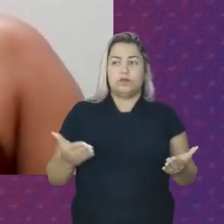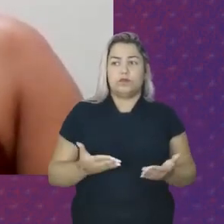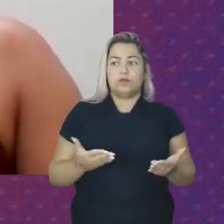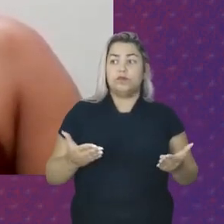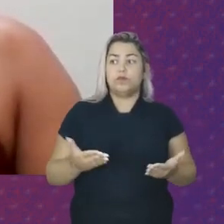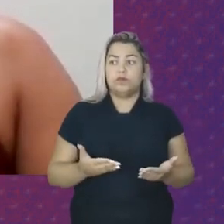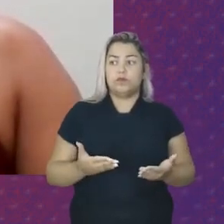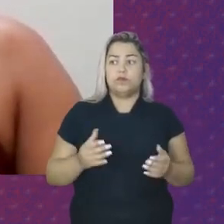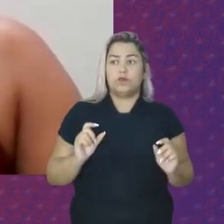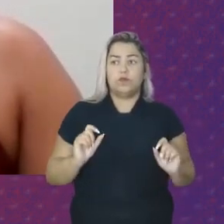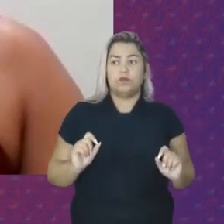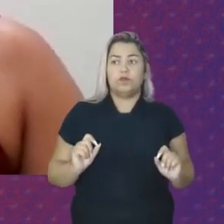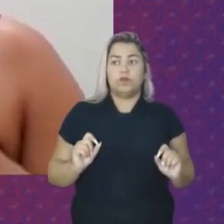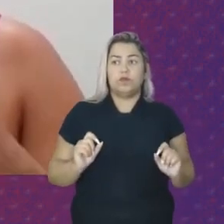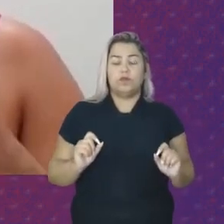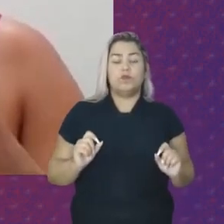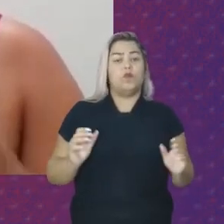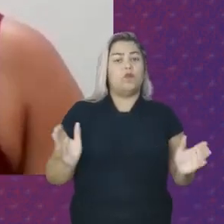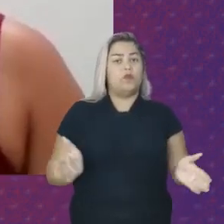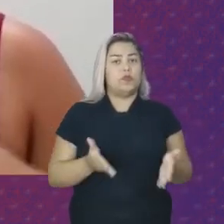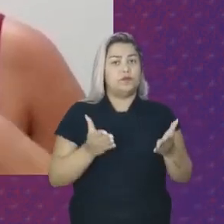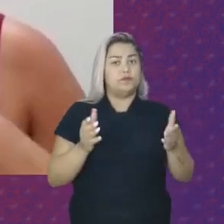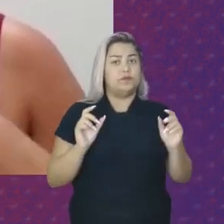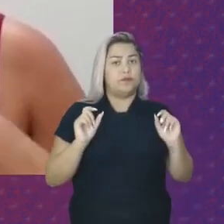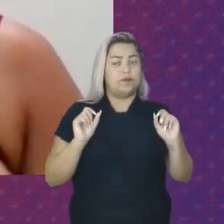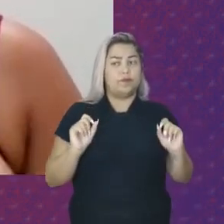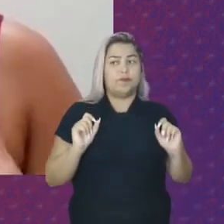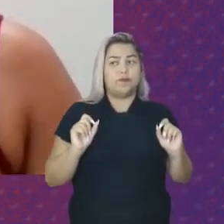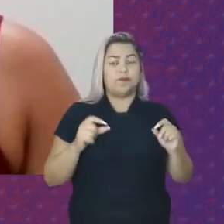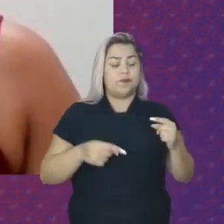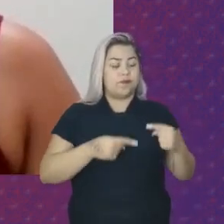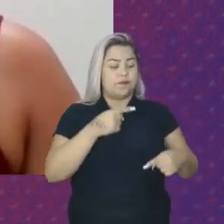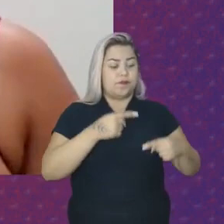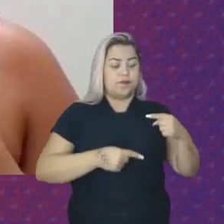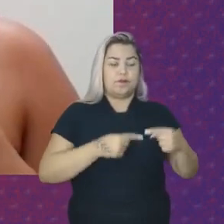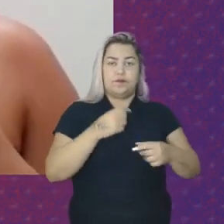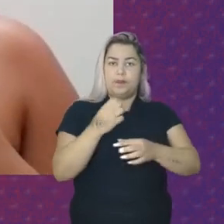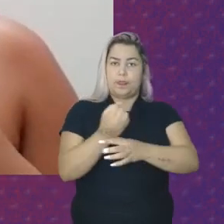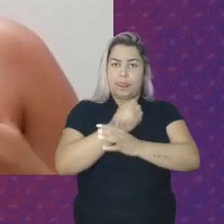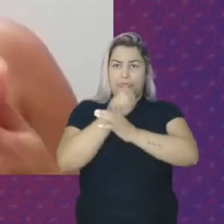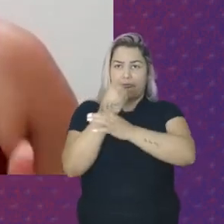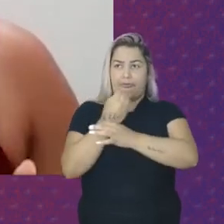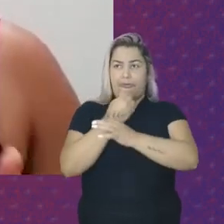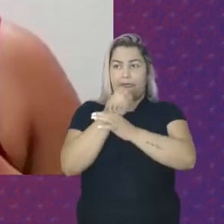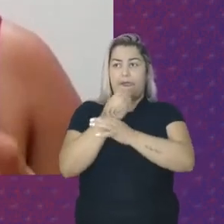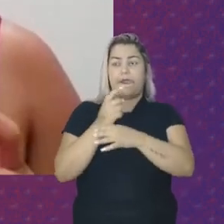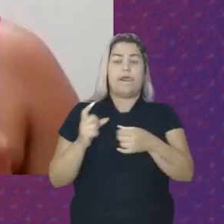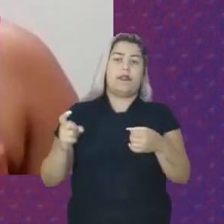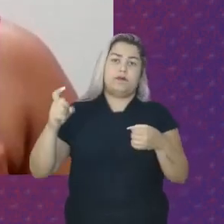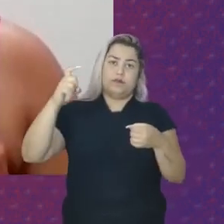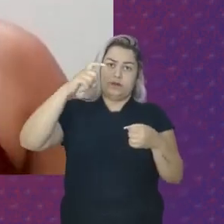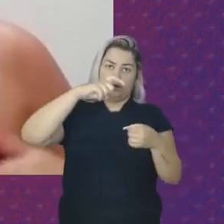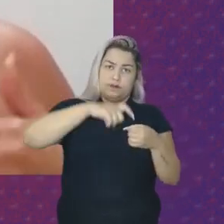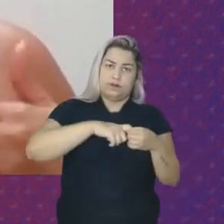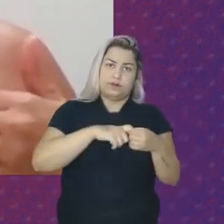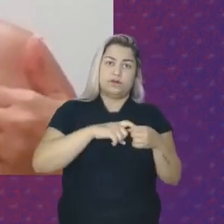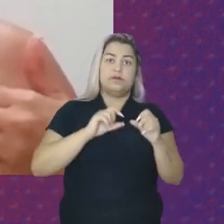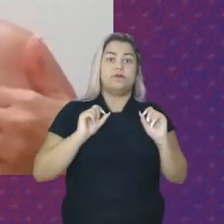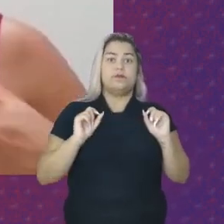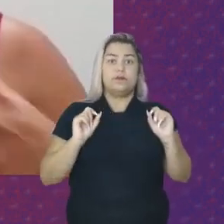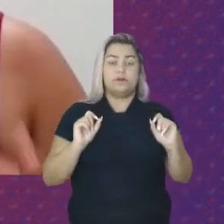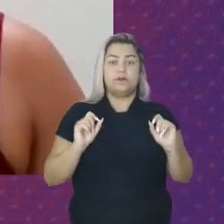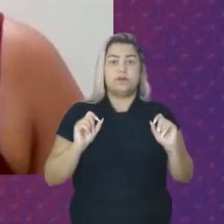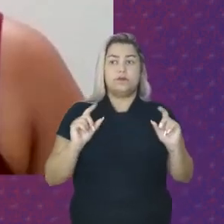civis, e o incentivo a uma política de segurança voltada para a prevenção e voltada para